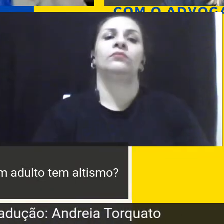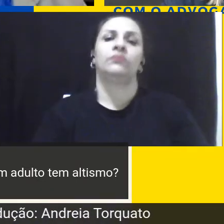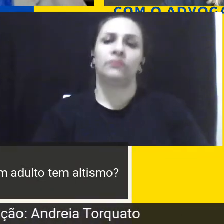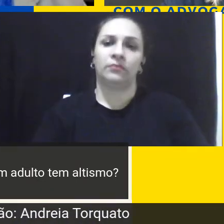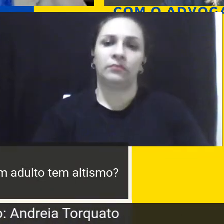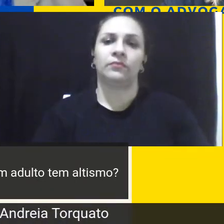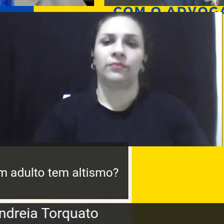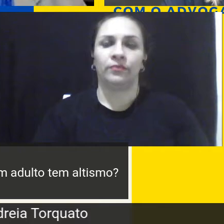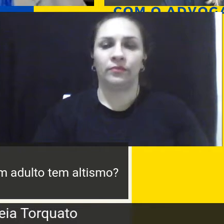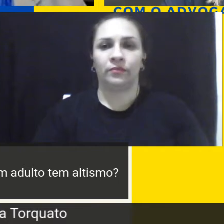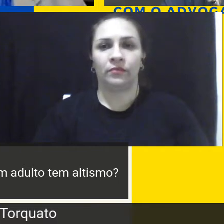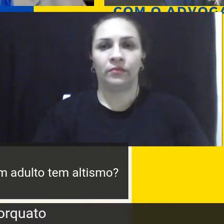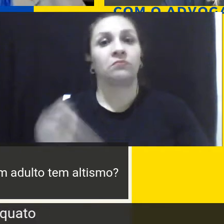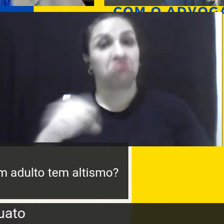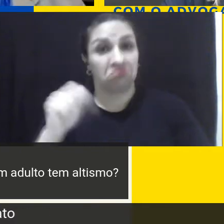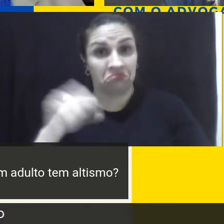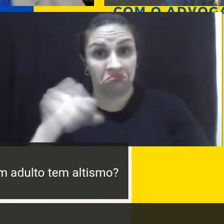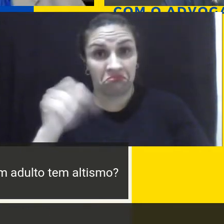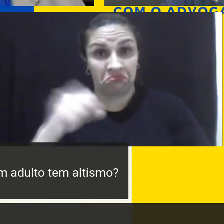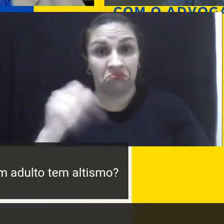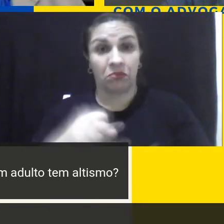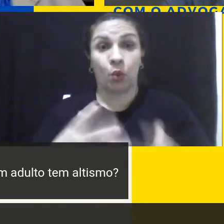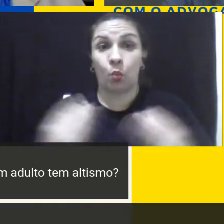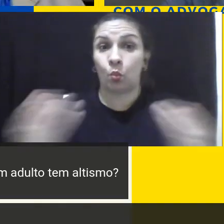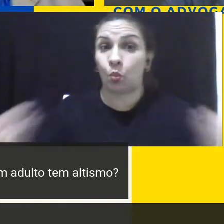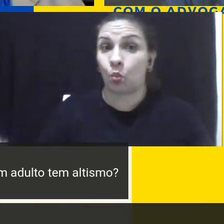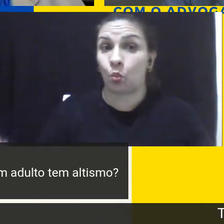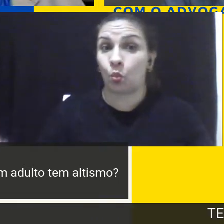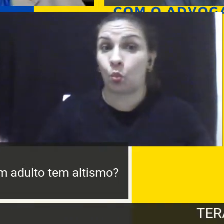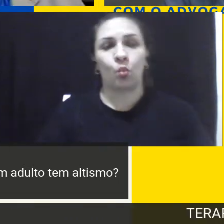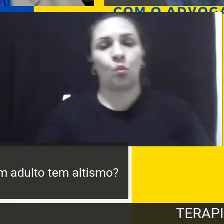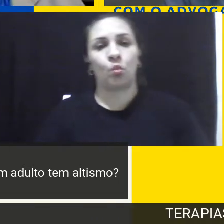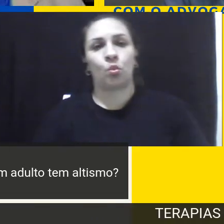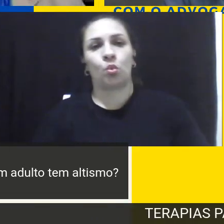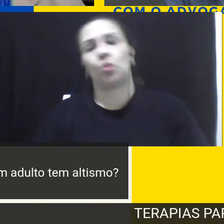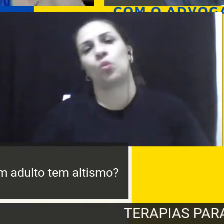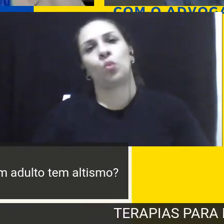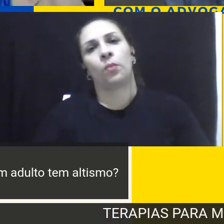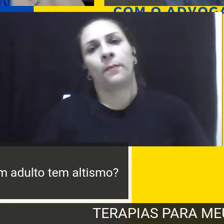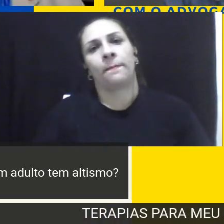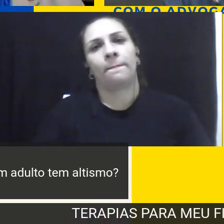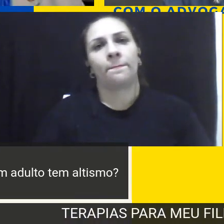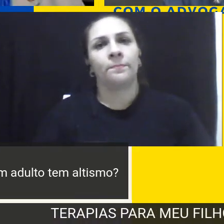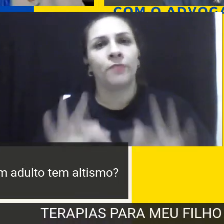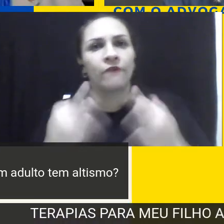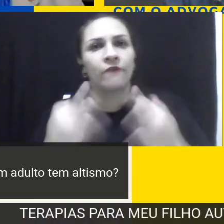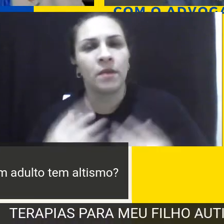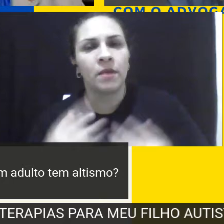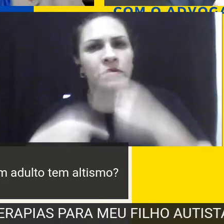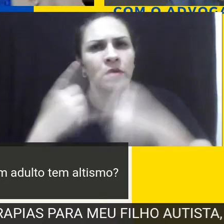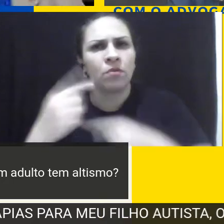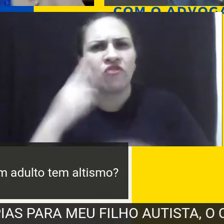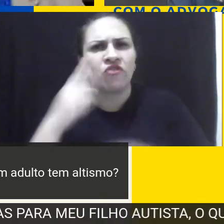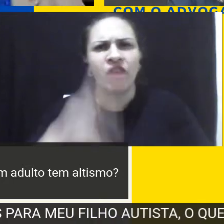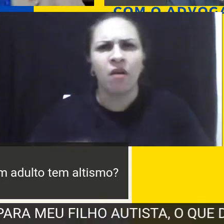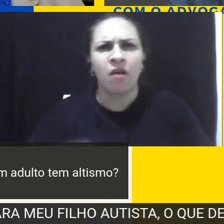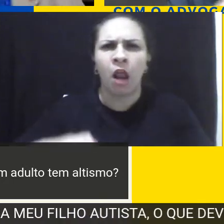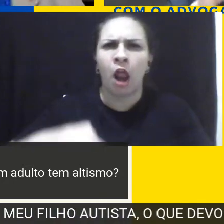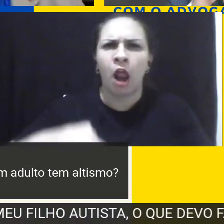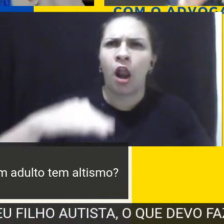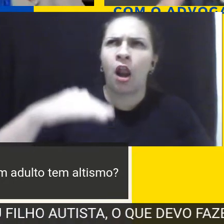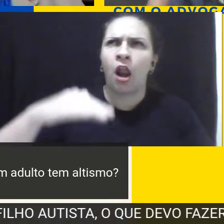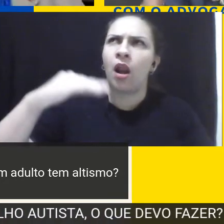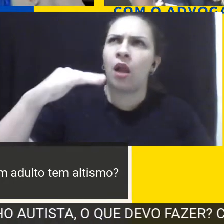Lívia? sim, tem muitos pais que depois que começam a verificar os filhos, começam a